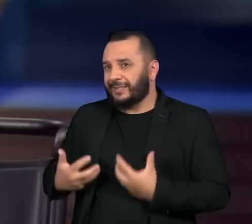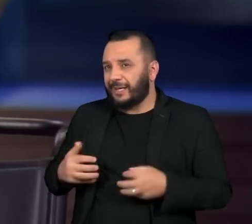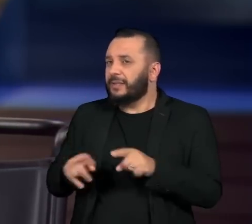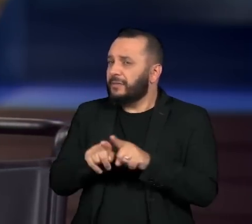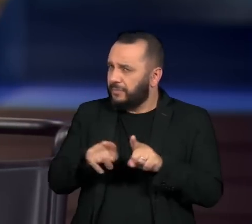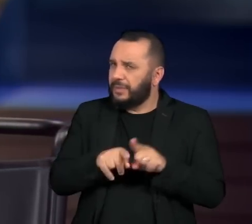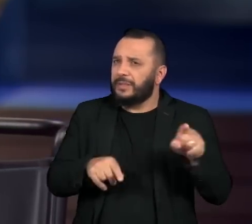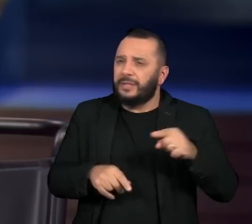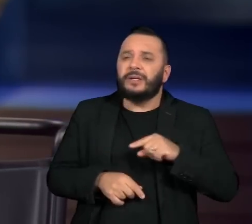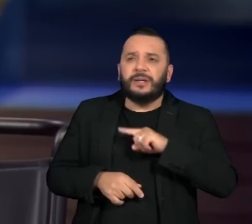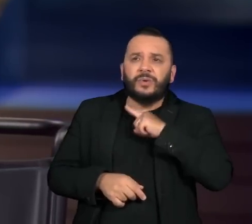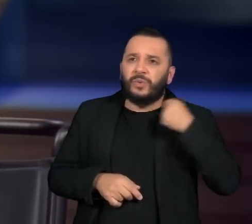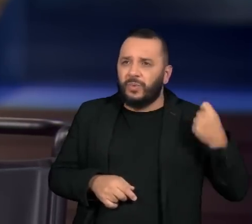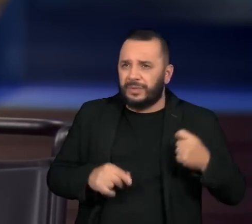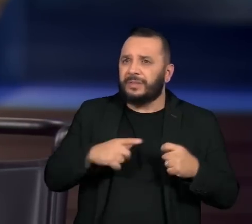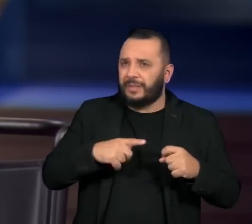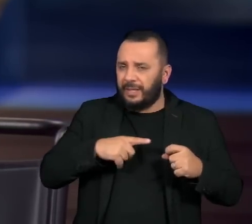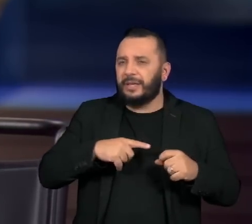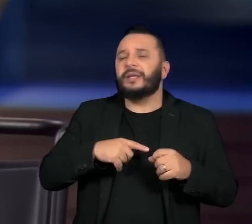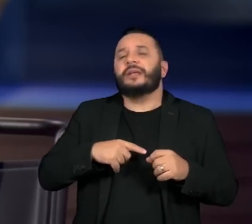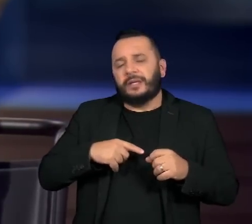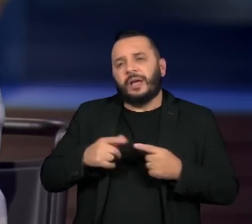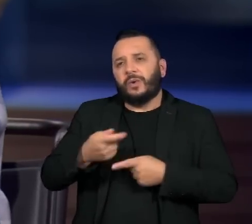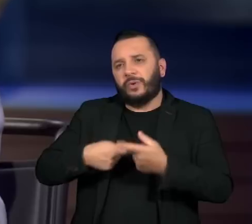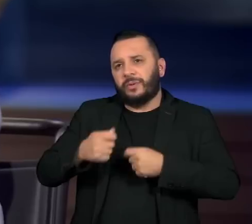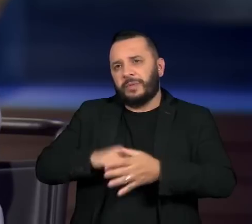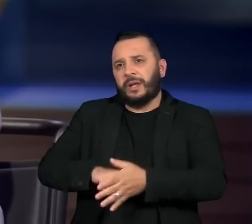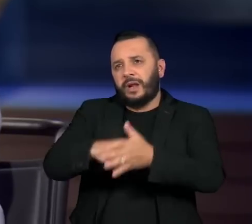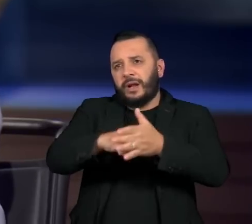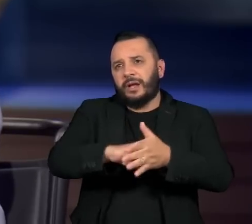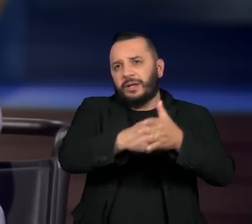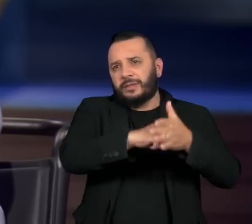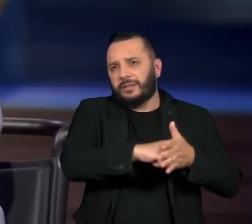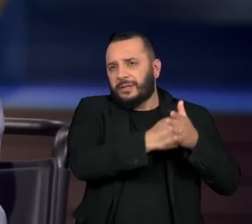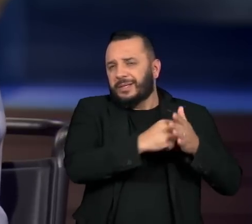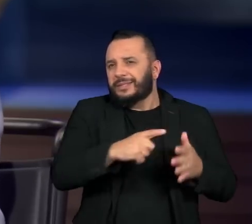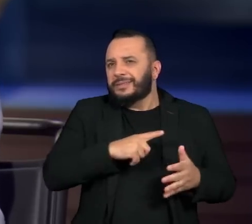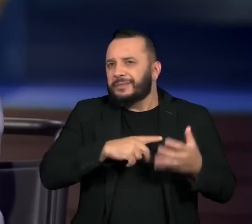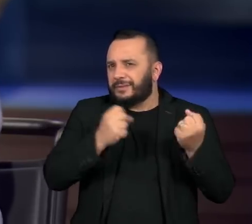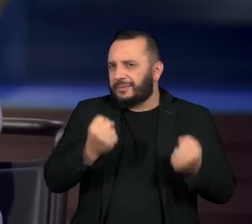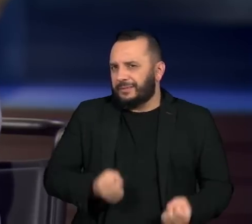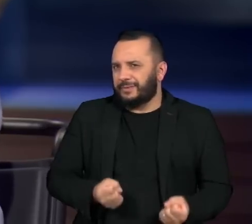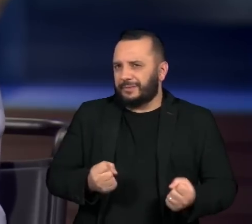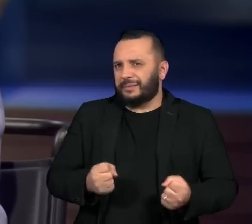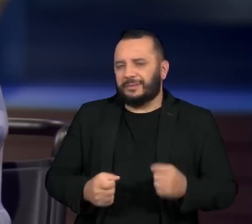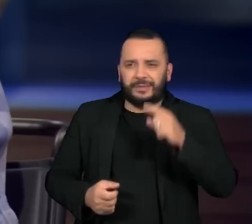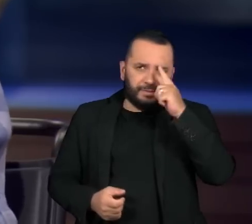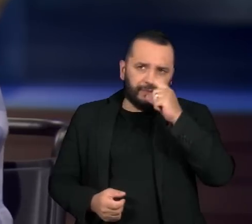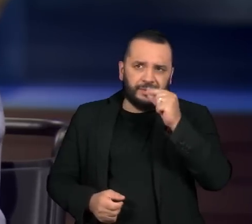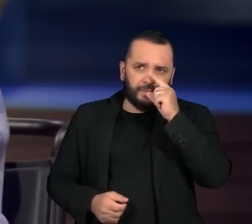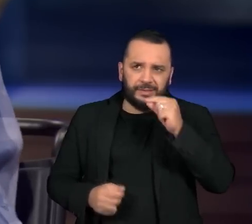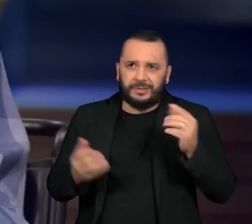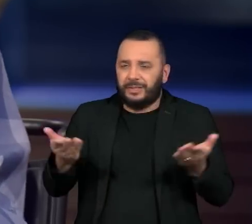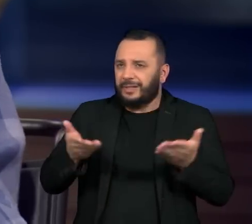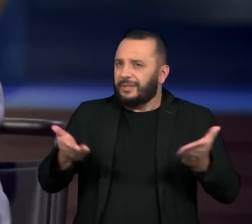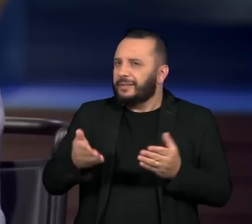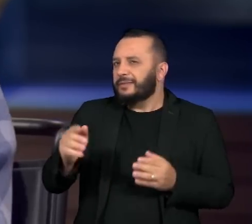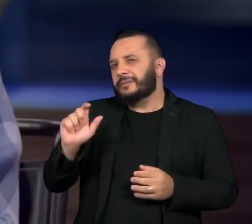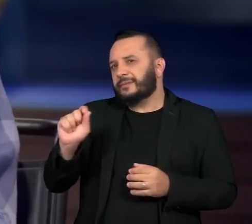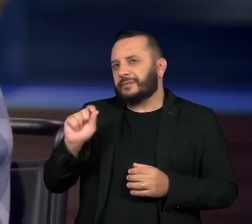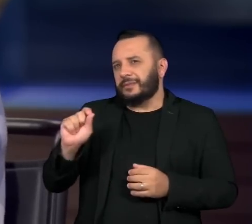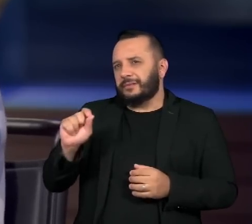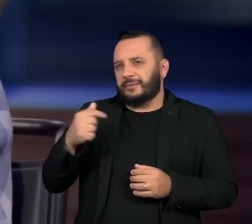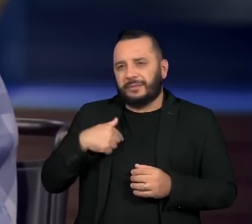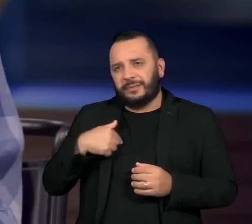também está sentindo. Essas sanções econômicas estão pesando. E eu acho que o Putin está fazendo agora, como eu falei, é escalar